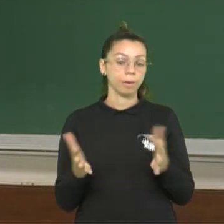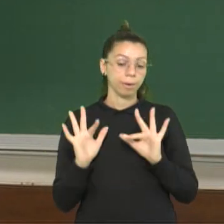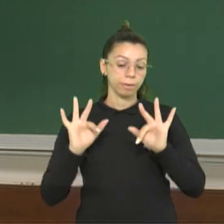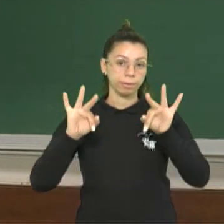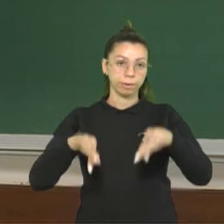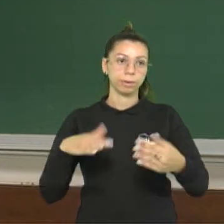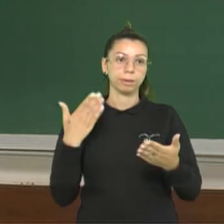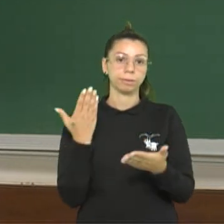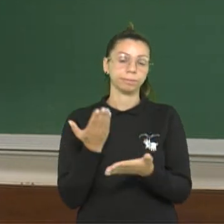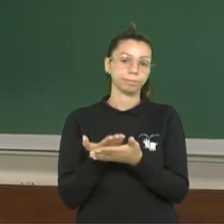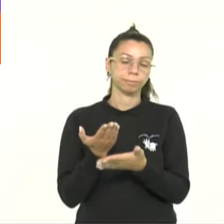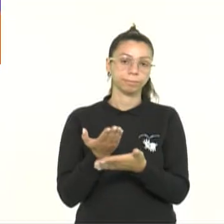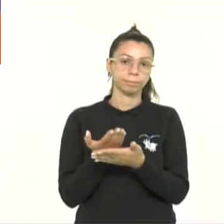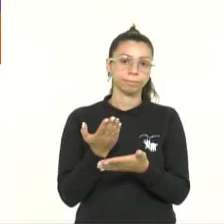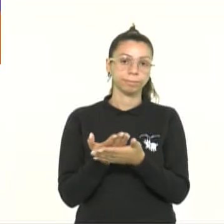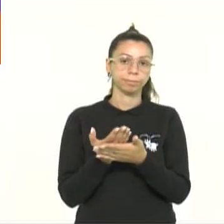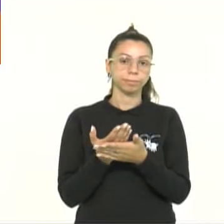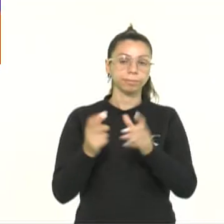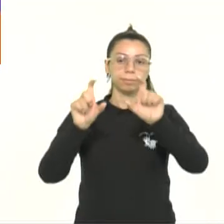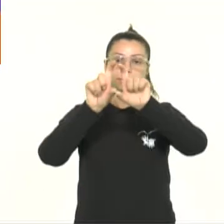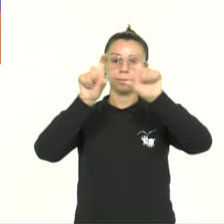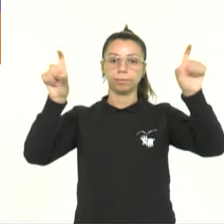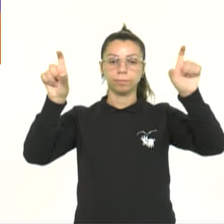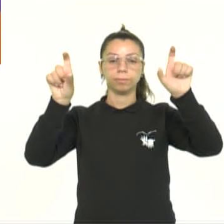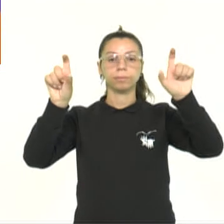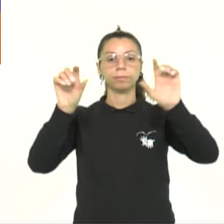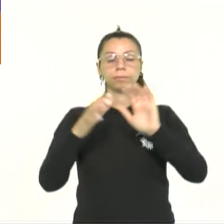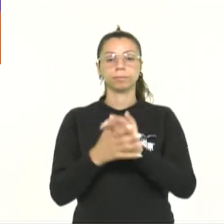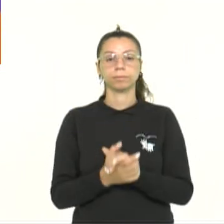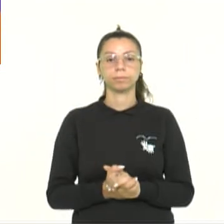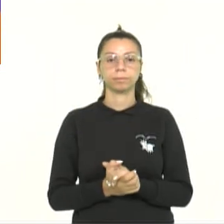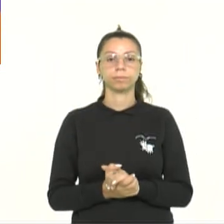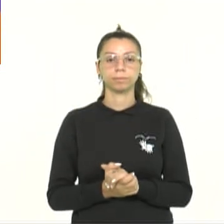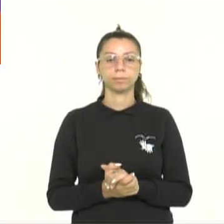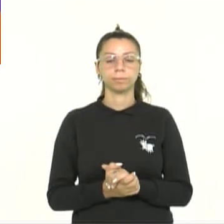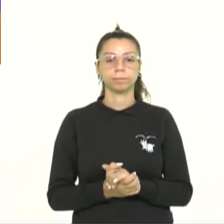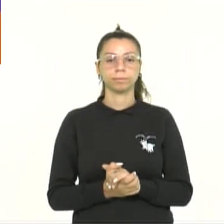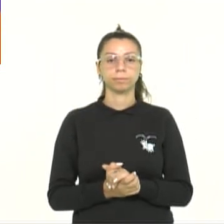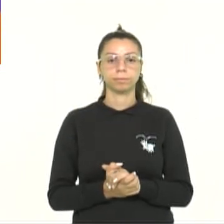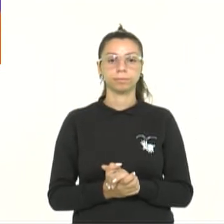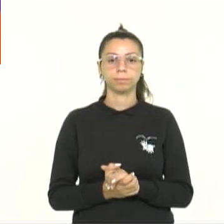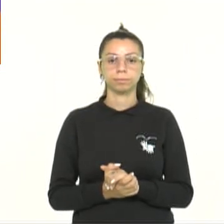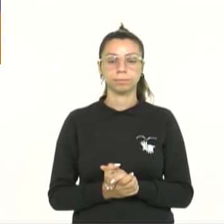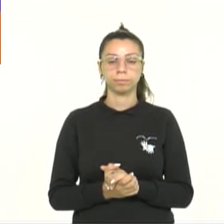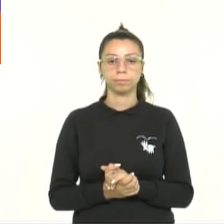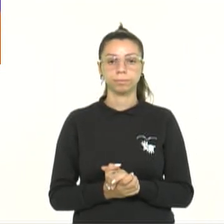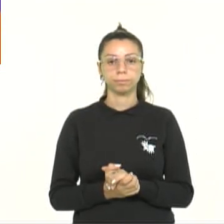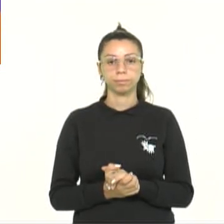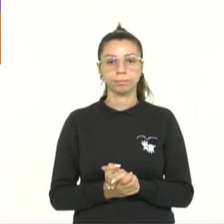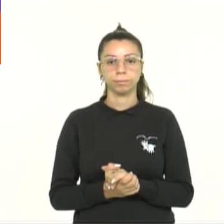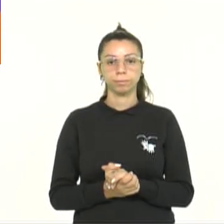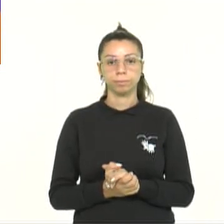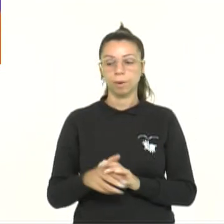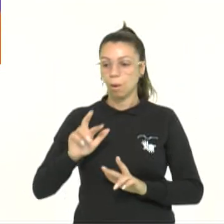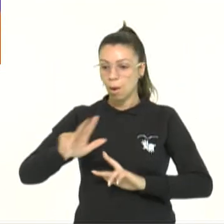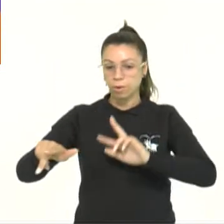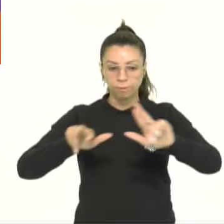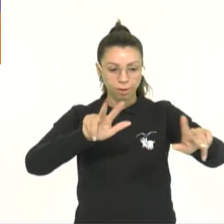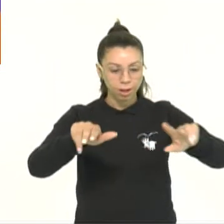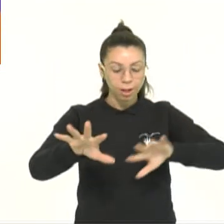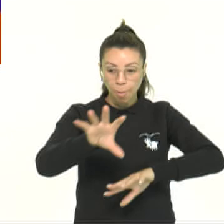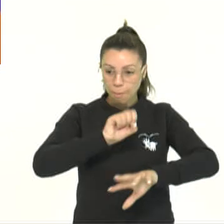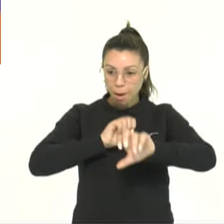nossa aula de hoje, nossa classe, com esta frase. Las diferencias nos enriquecen y el